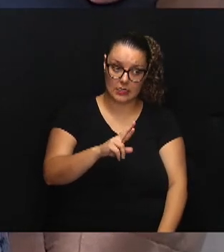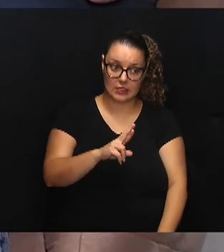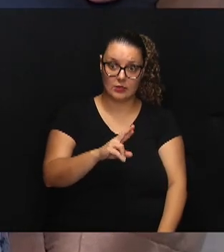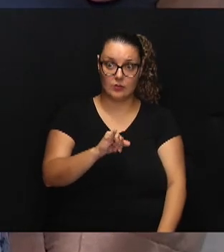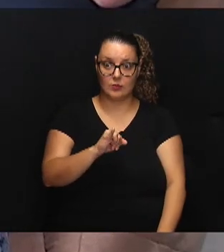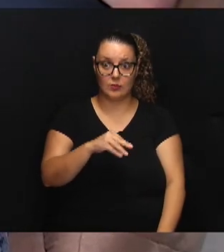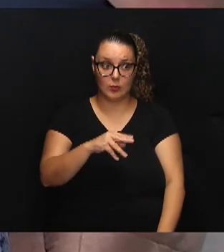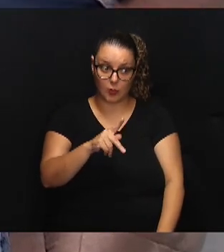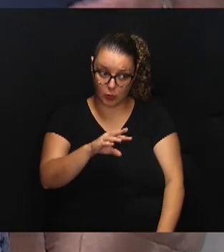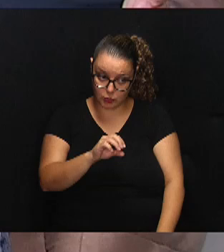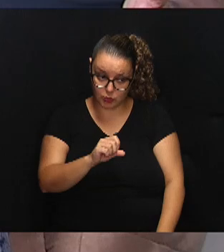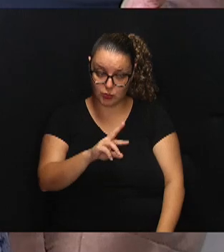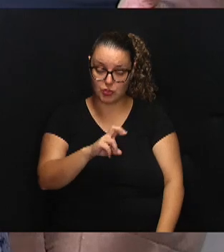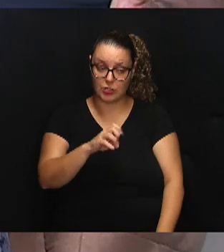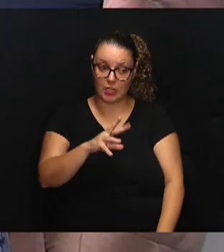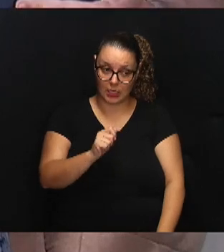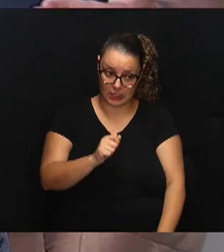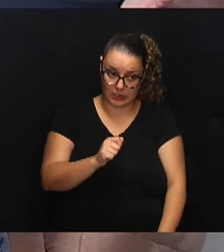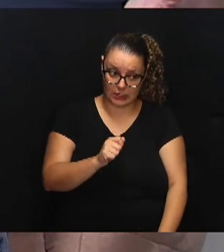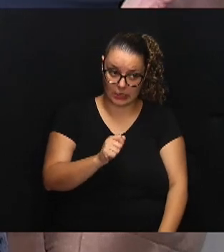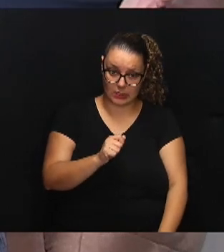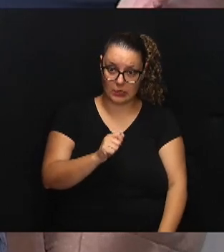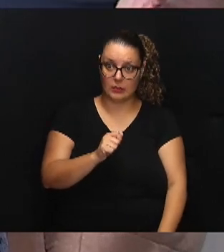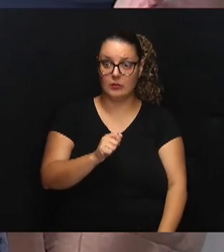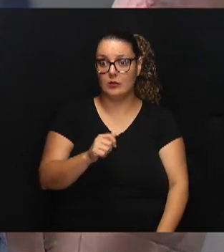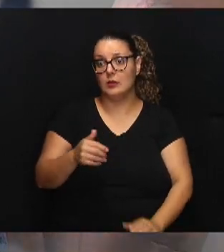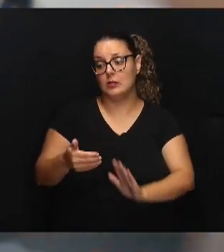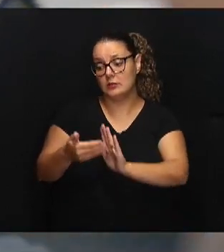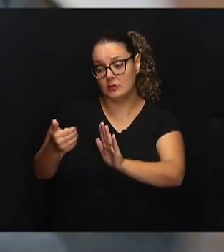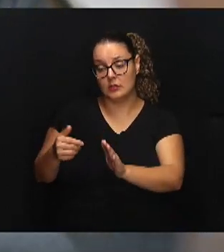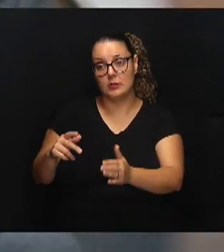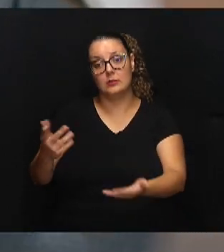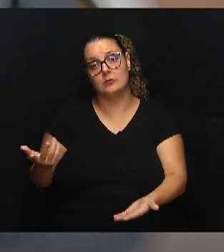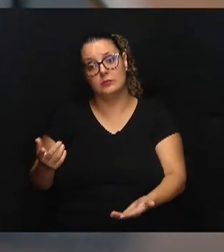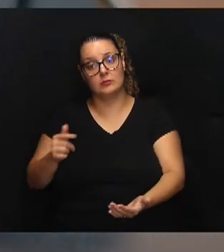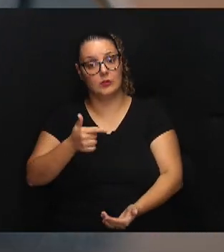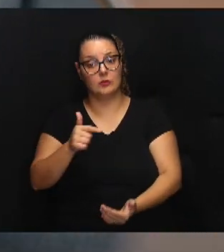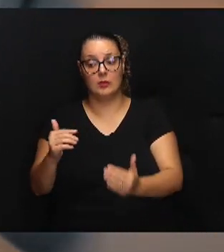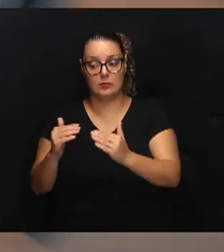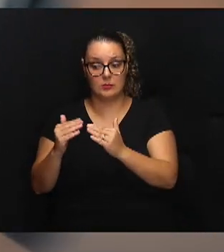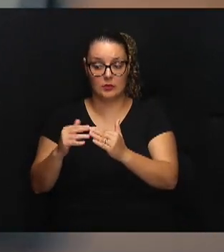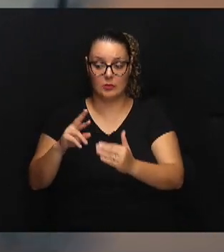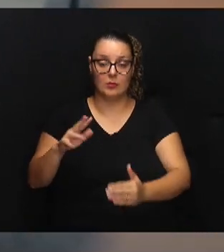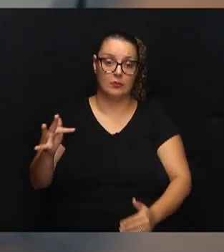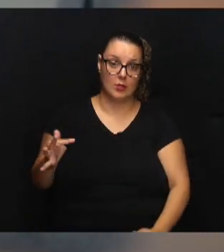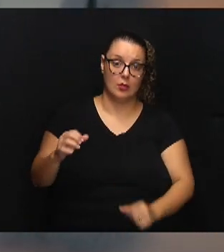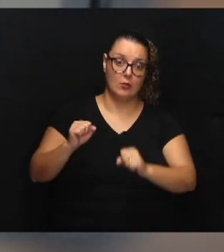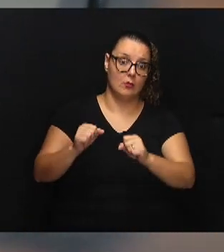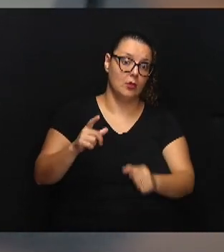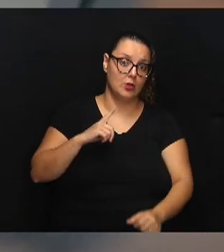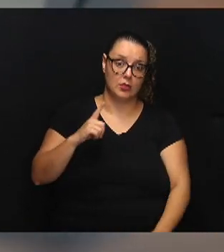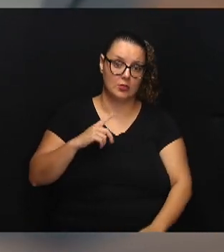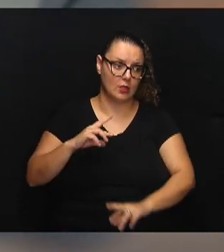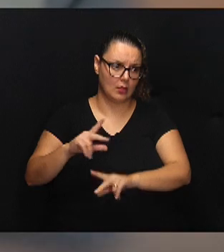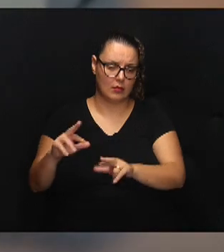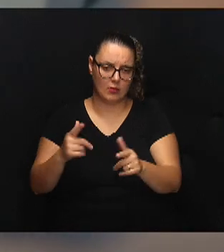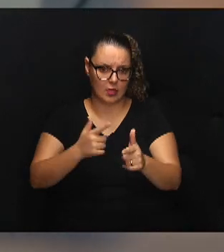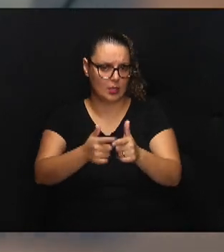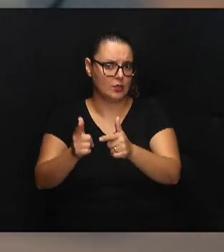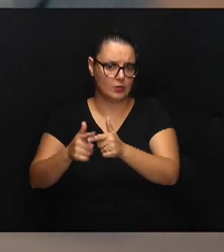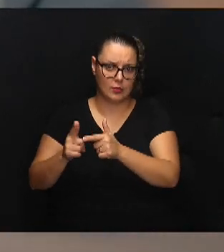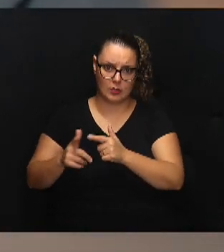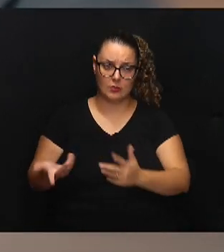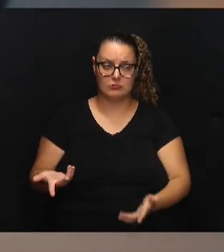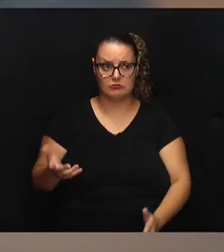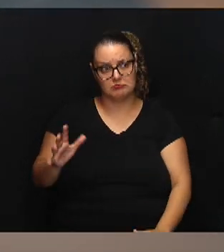declara o imposto de renda, ela vai estar, quer dizer, fora de conformidade com a Receita Federal, ela pode ter uma série de problemas, mas